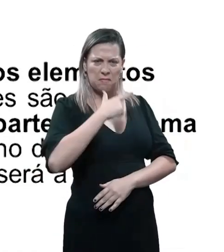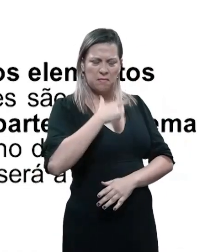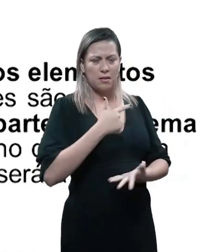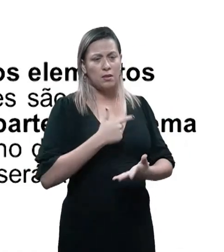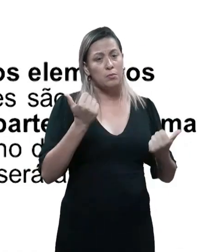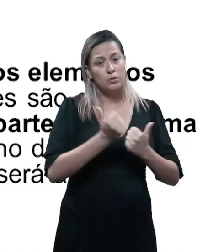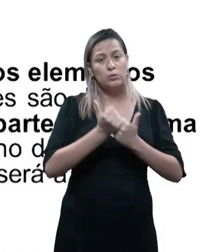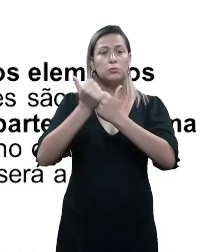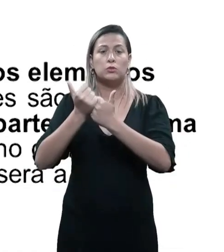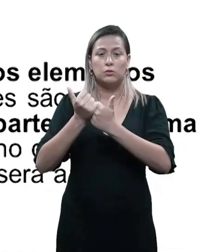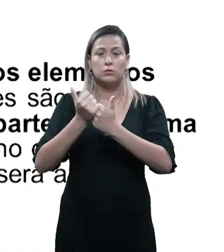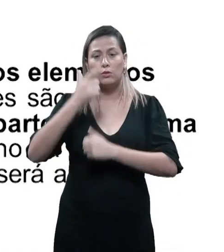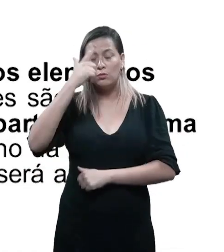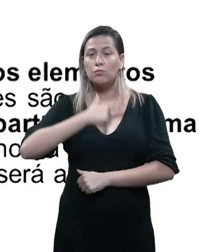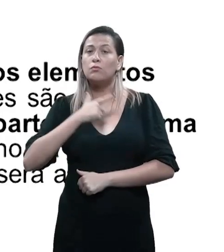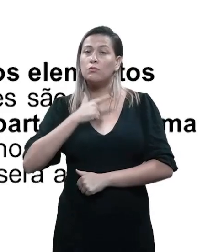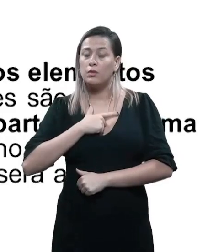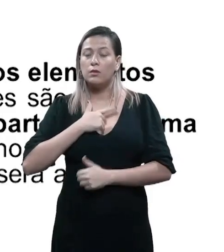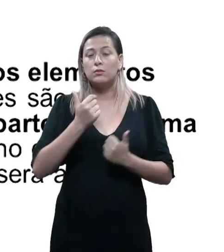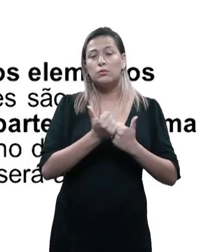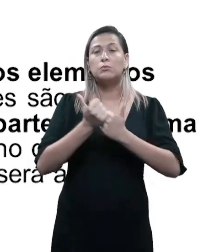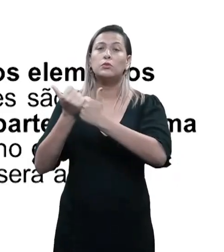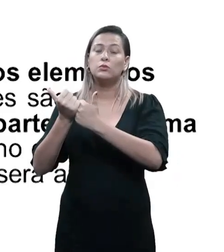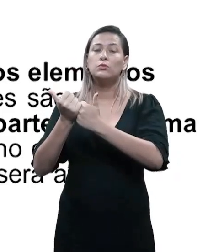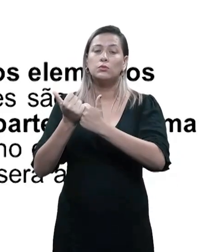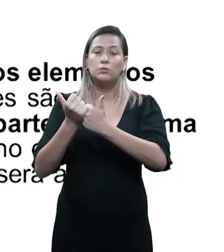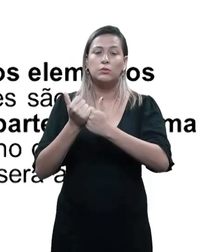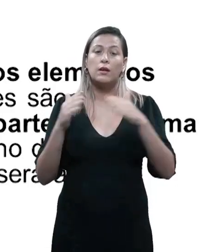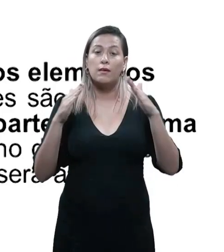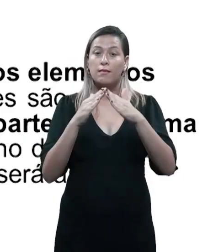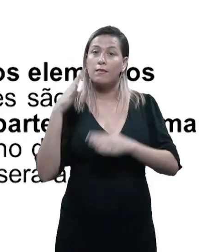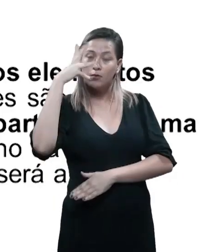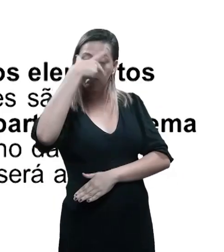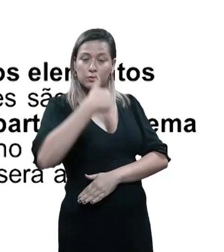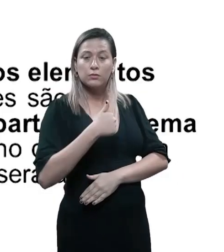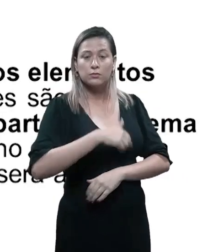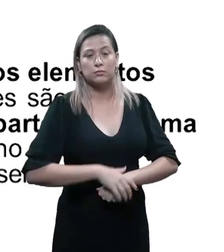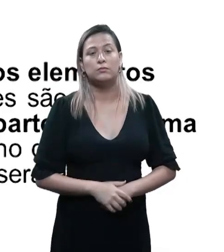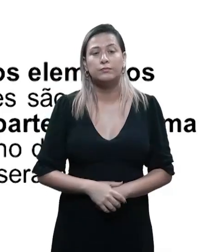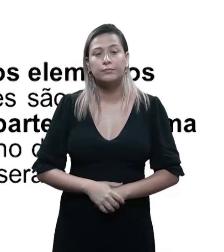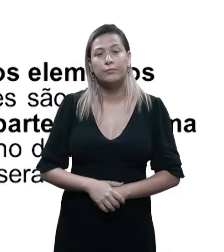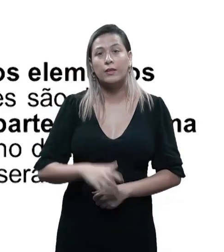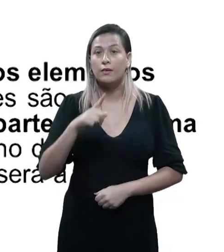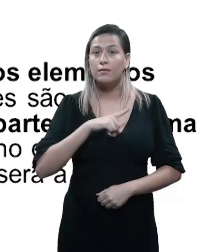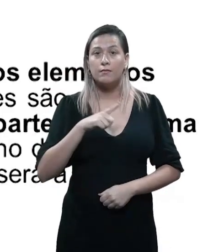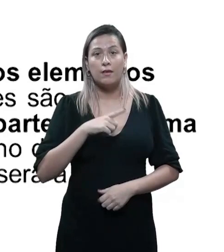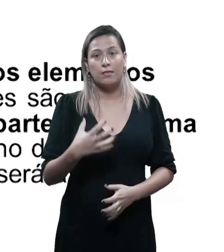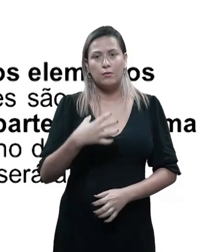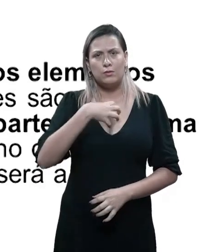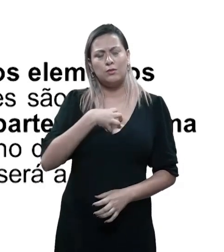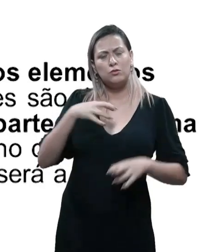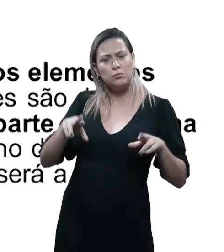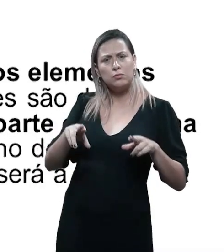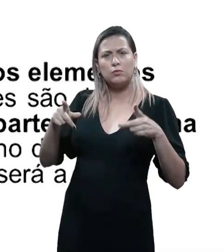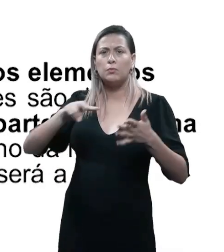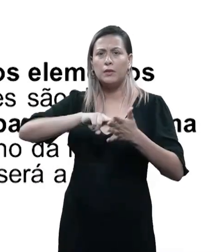feia, eu posso substituir o feia e colocar a casa é bonita e eu vou ter um outro sentido, eu vou ter